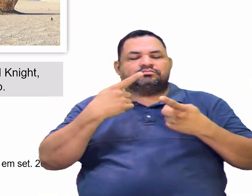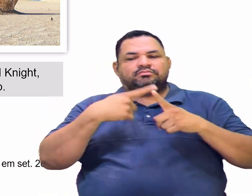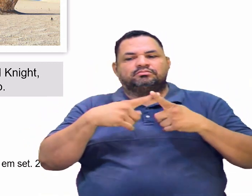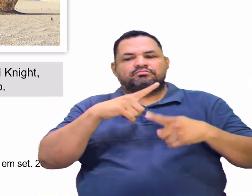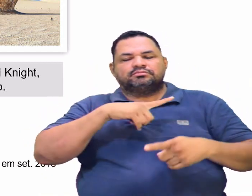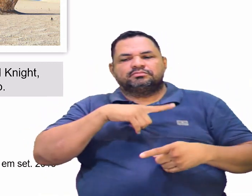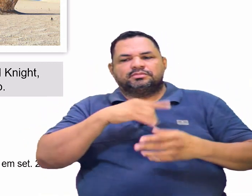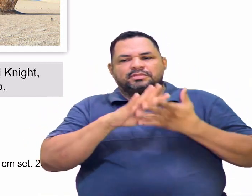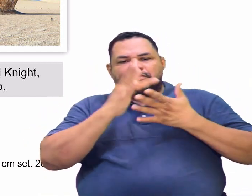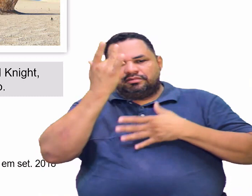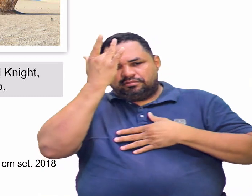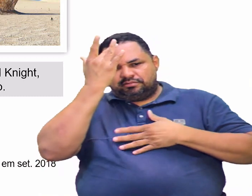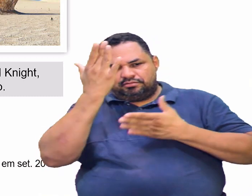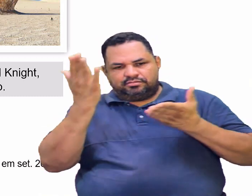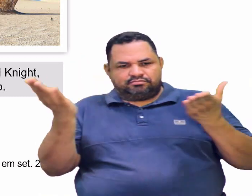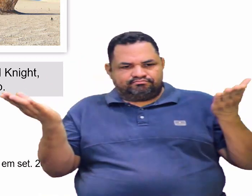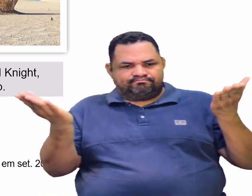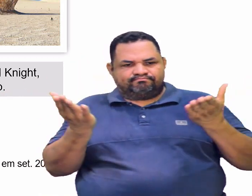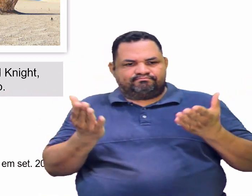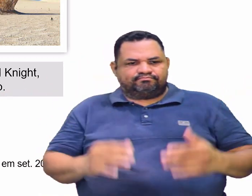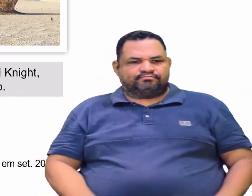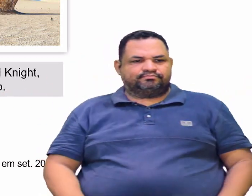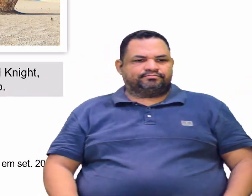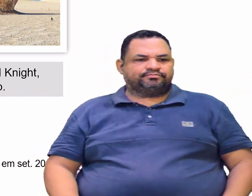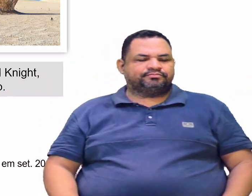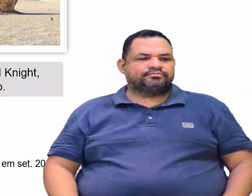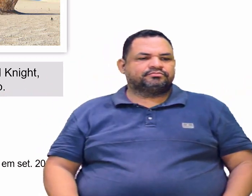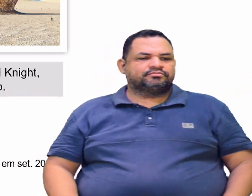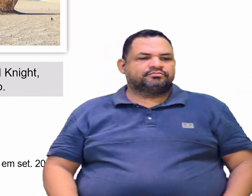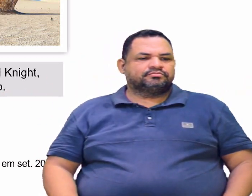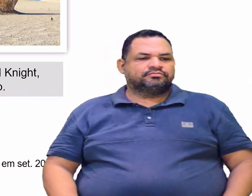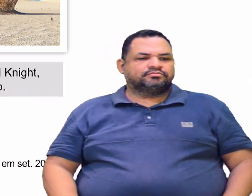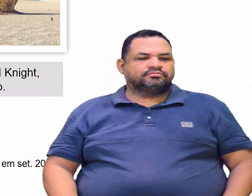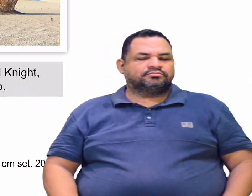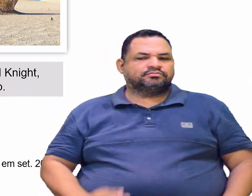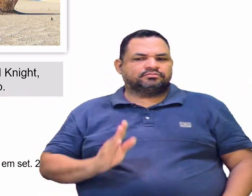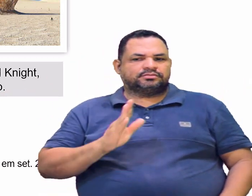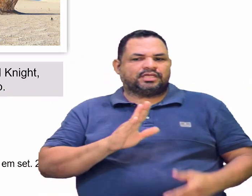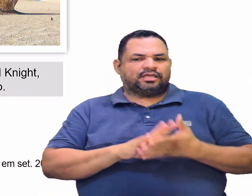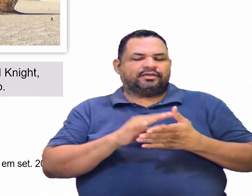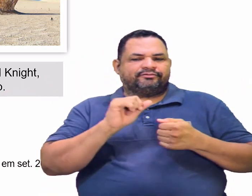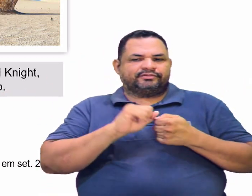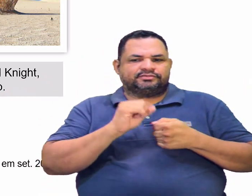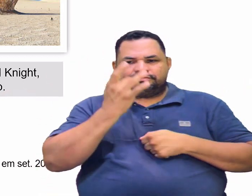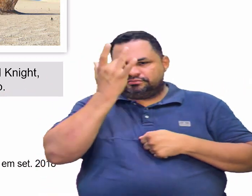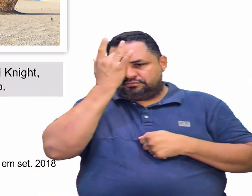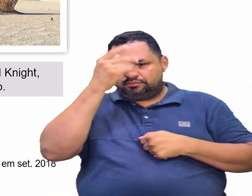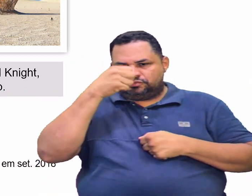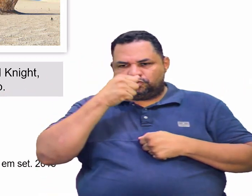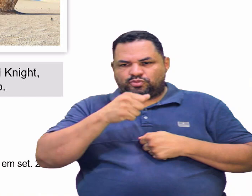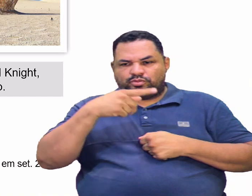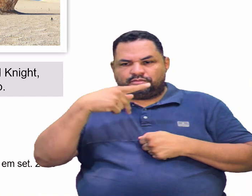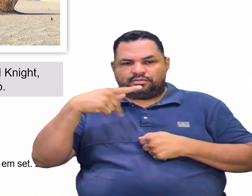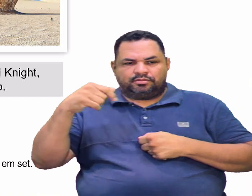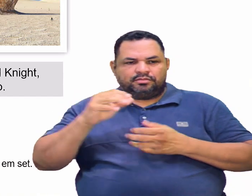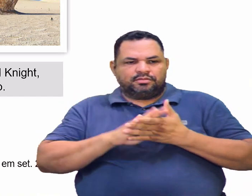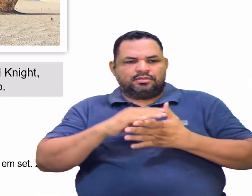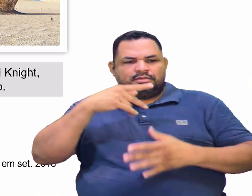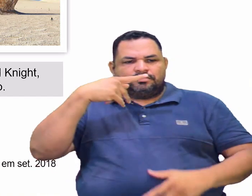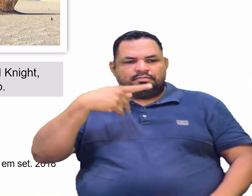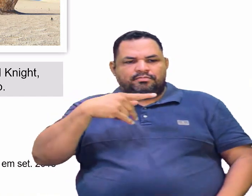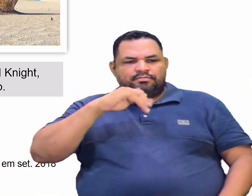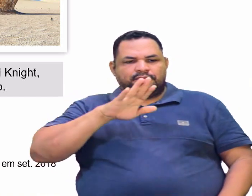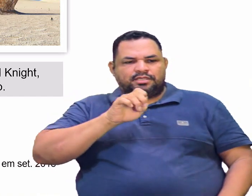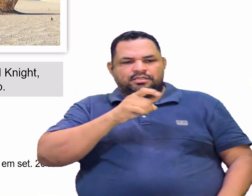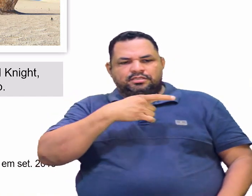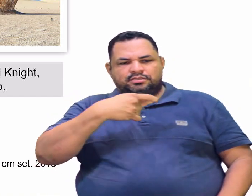que desenhar quadro a quadro e agora os programas já facilitam, já adiantam, não? E a pixel art, que